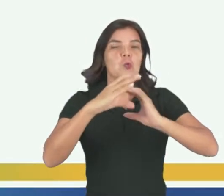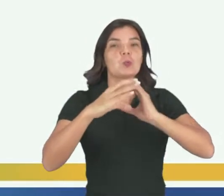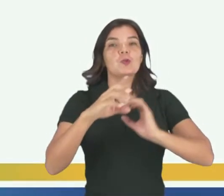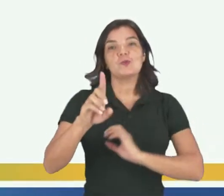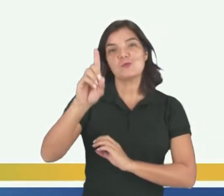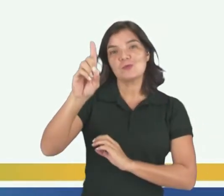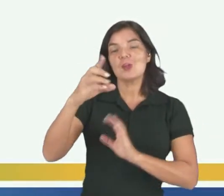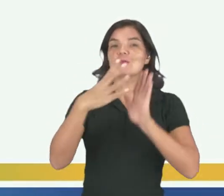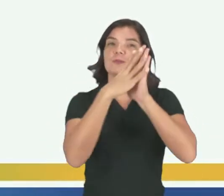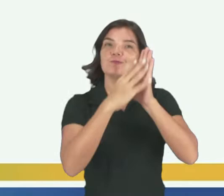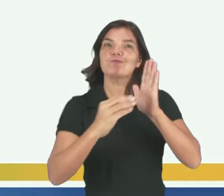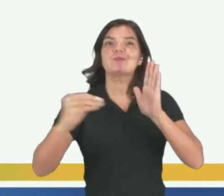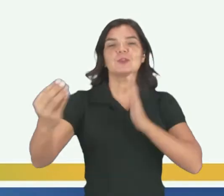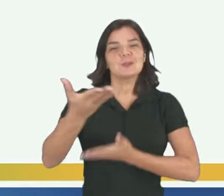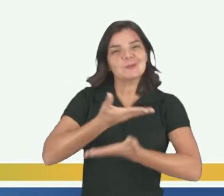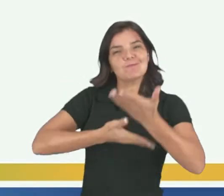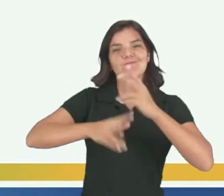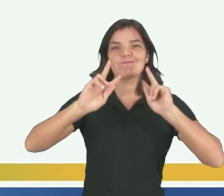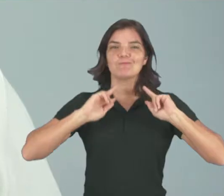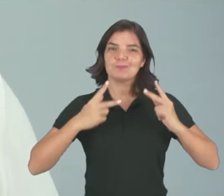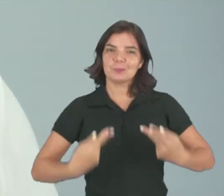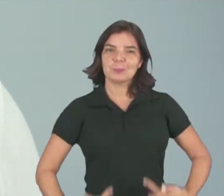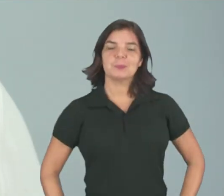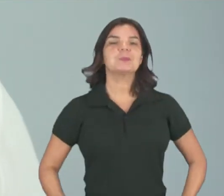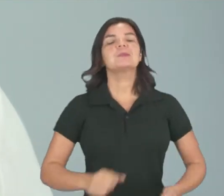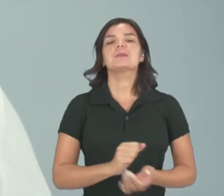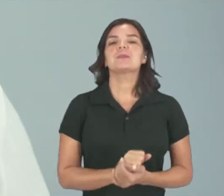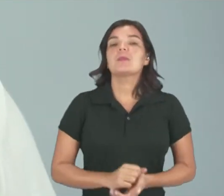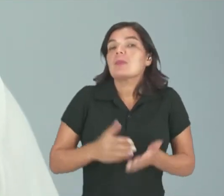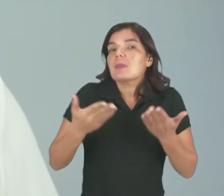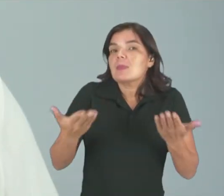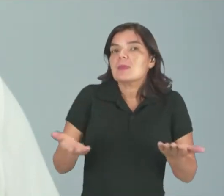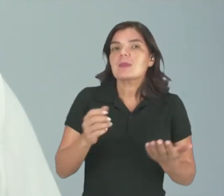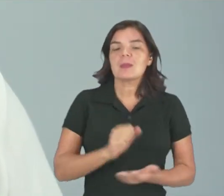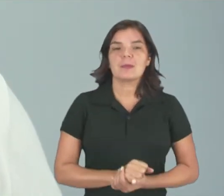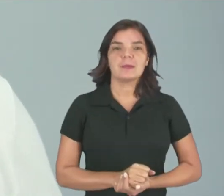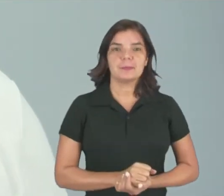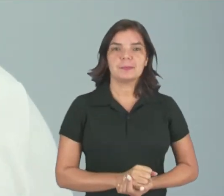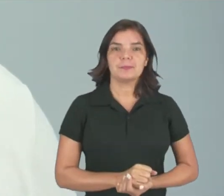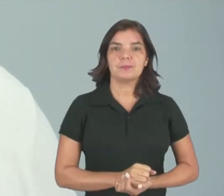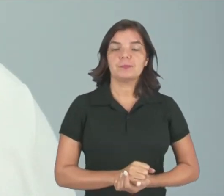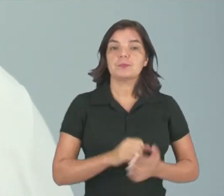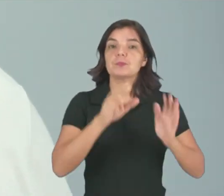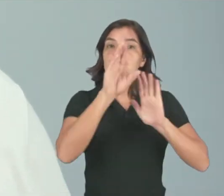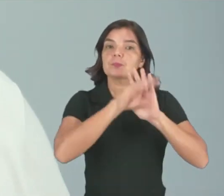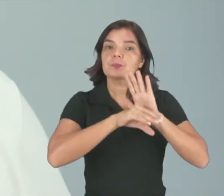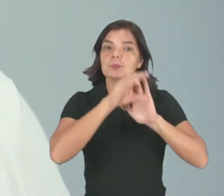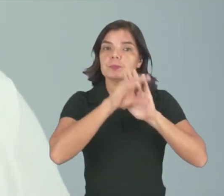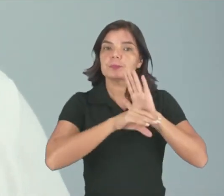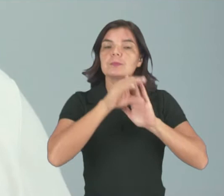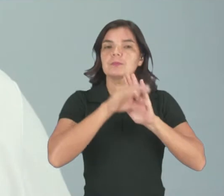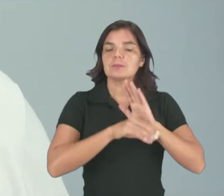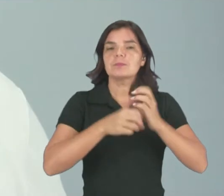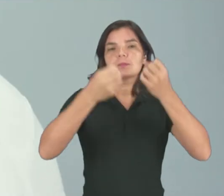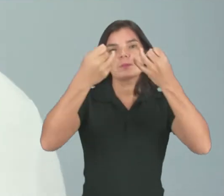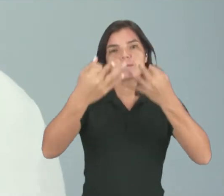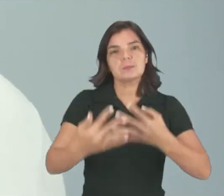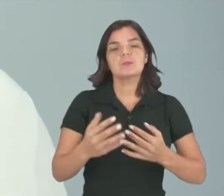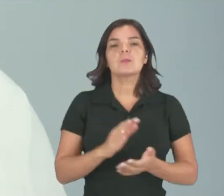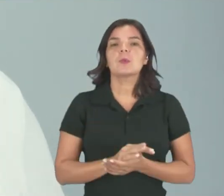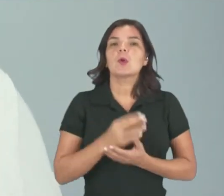seu reflexo nas relações humanas. Então, pessoal, esse conteúdo vai estar falando